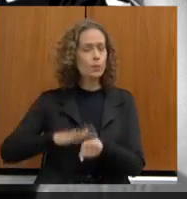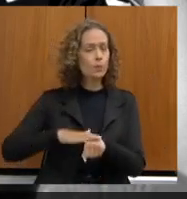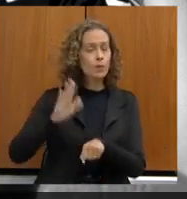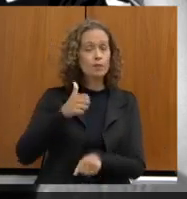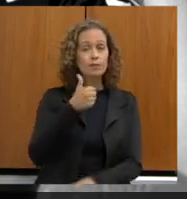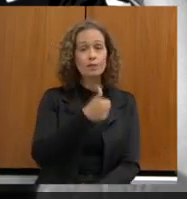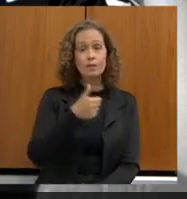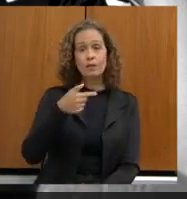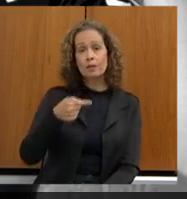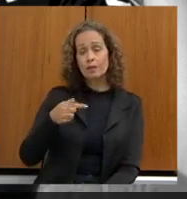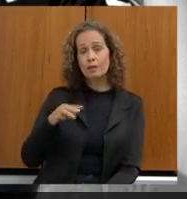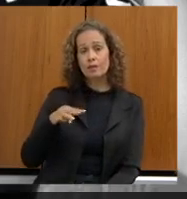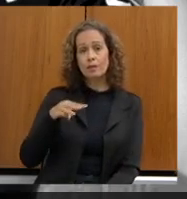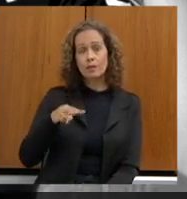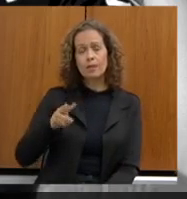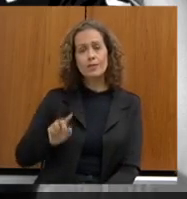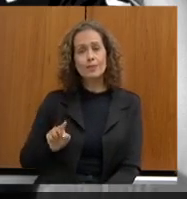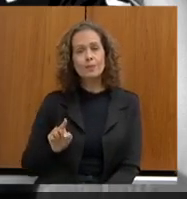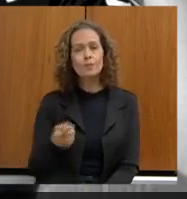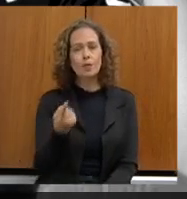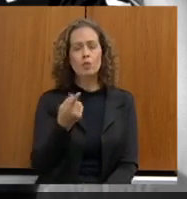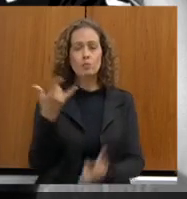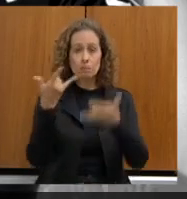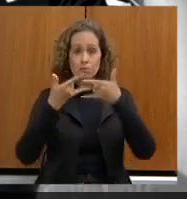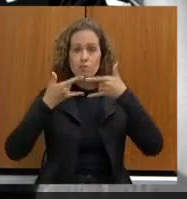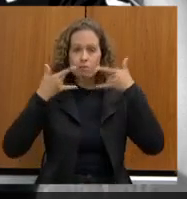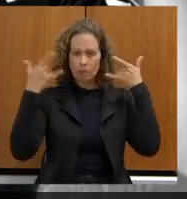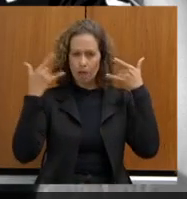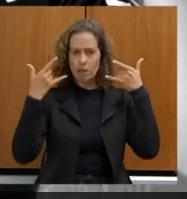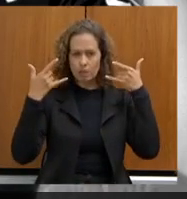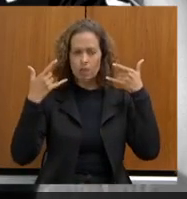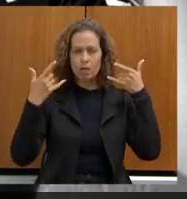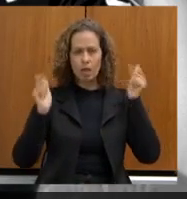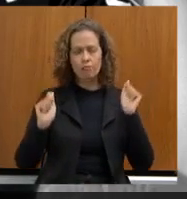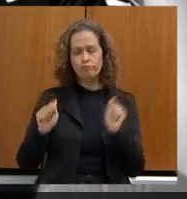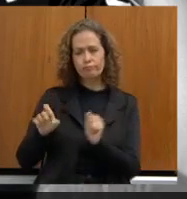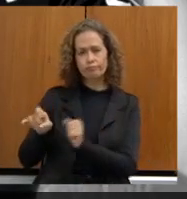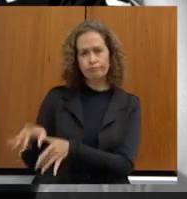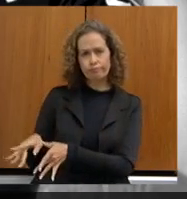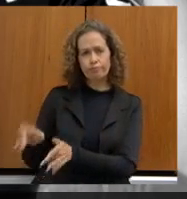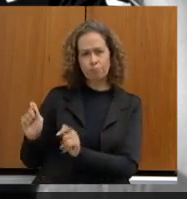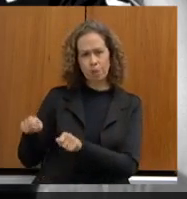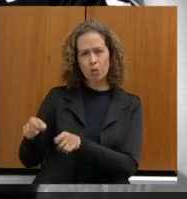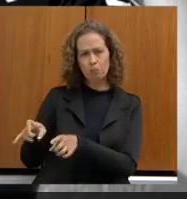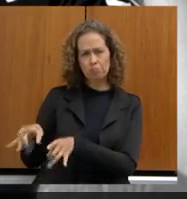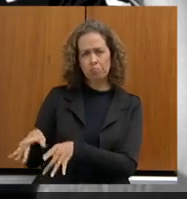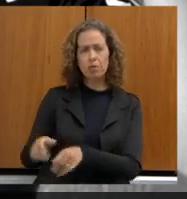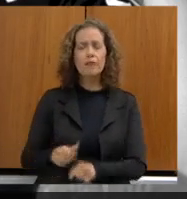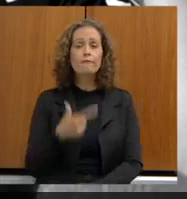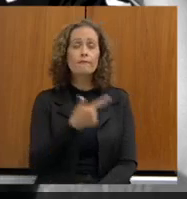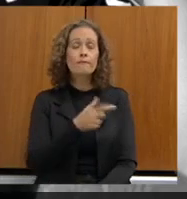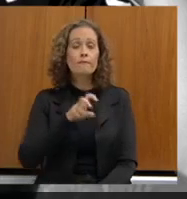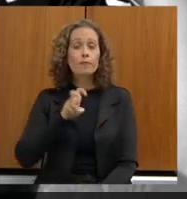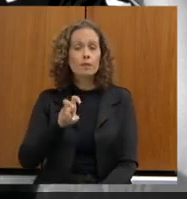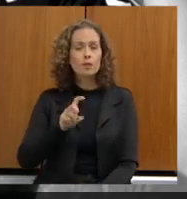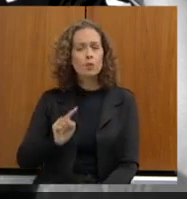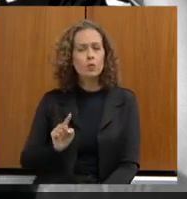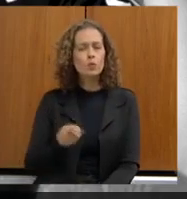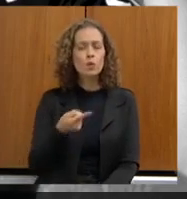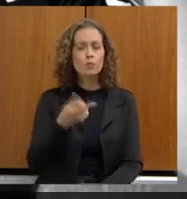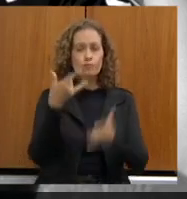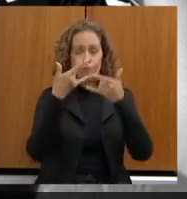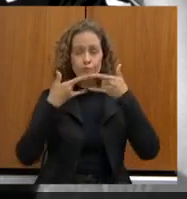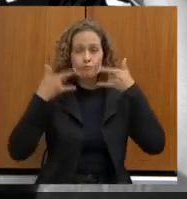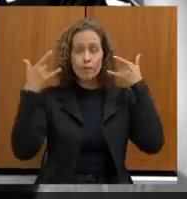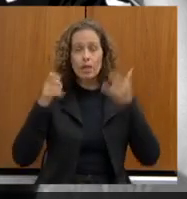173 mil máscaras descartáveis 25 mil de algodão máscara de